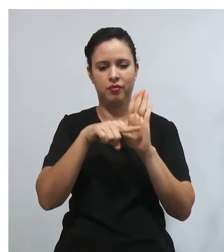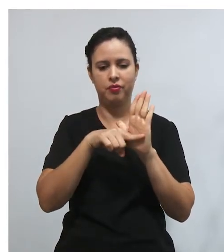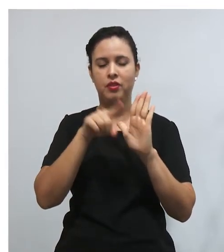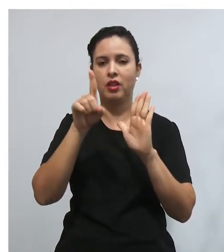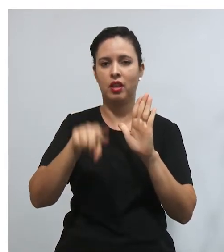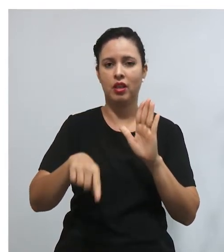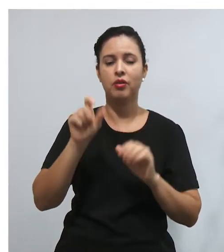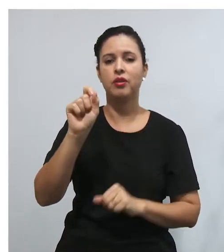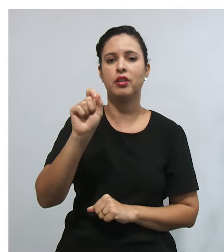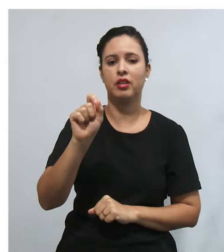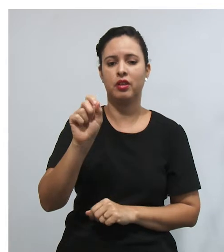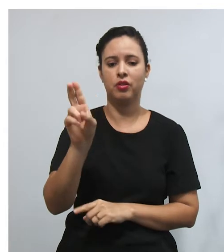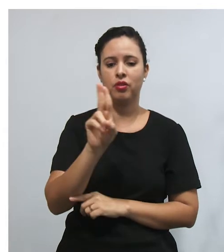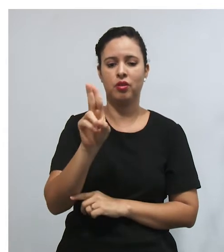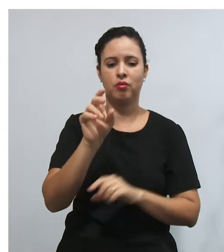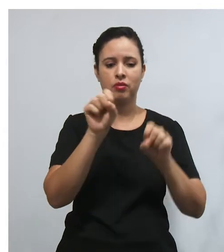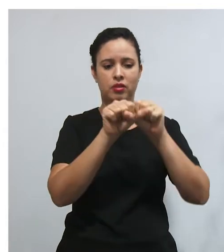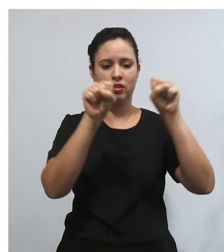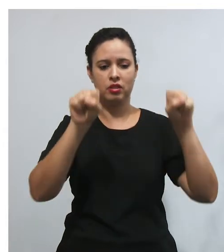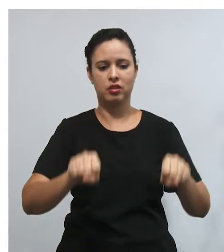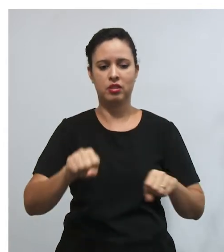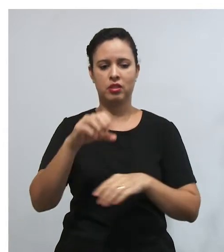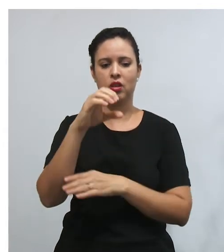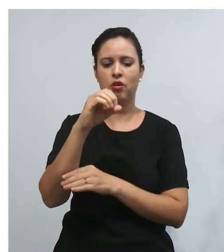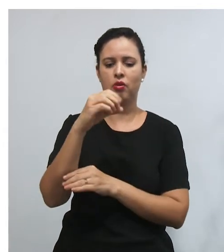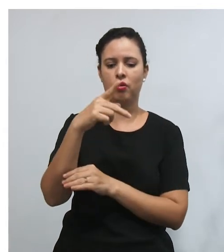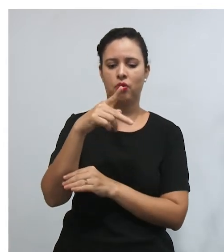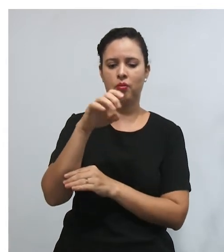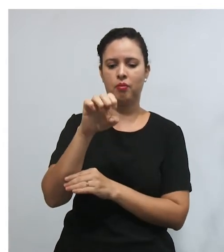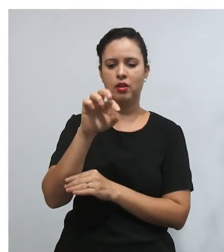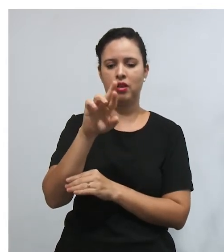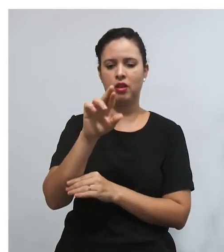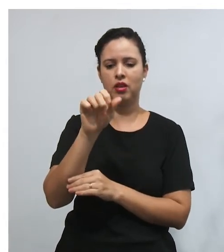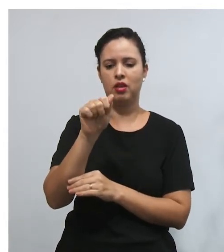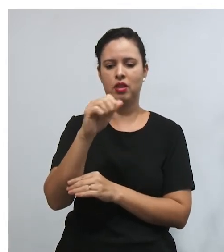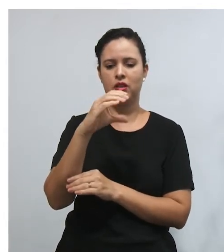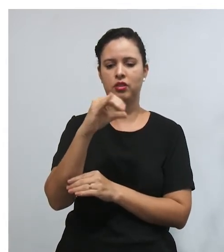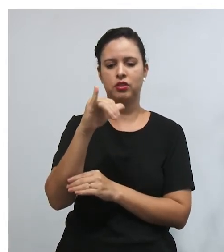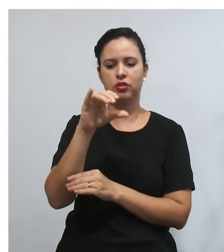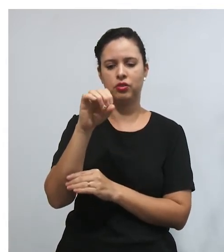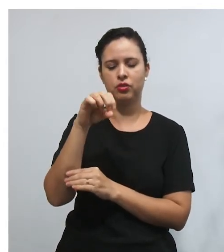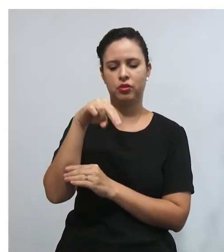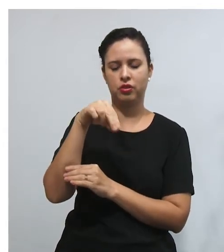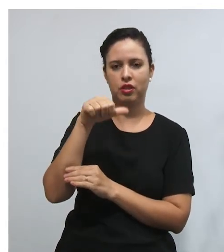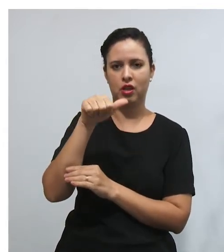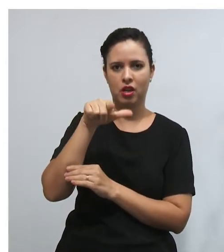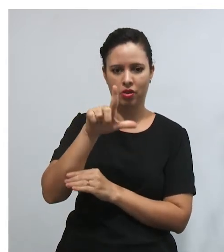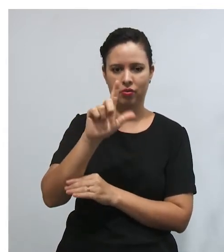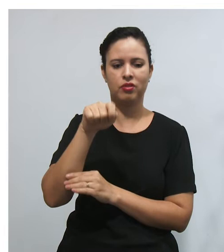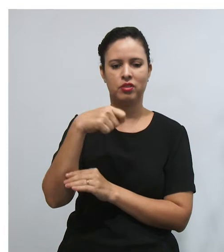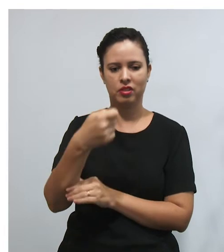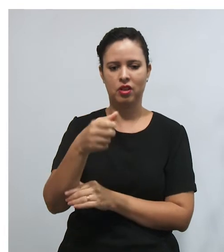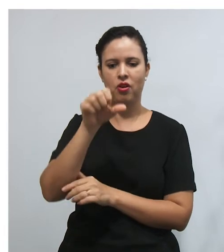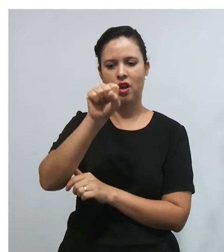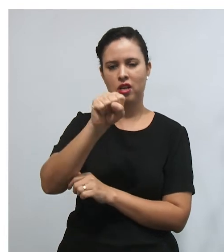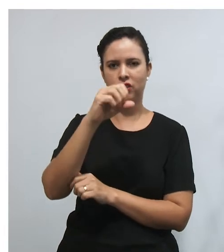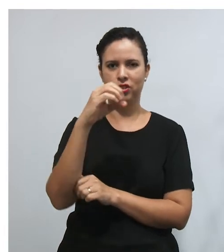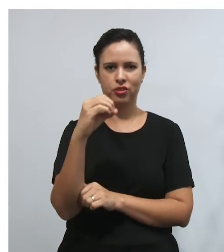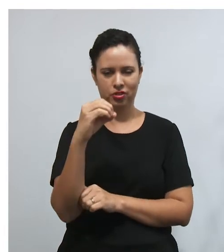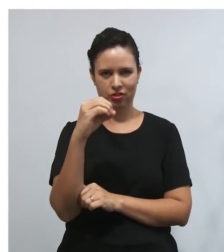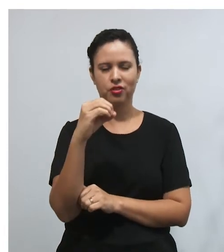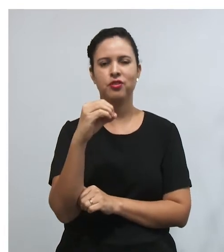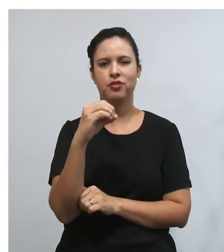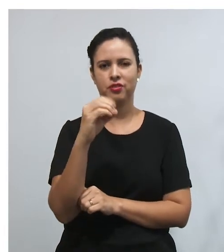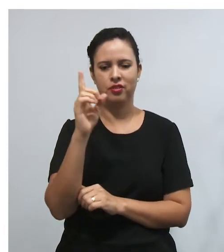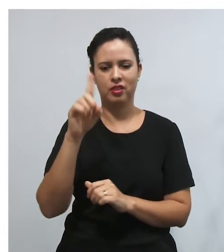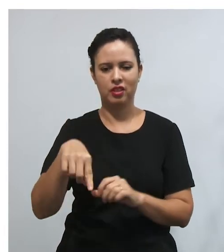como sistema operacional, né? Então, simples, né, de compreender, chamado de SO, tá? Então, sistema operacional